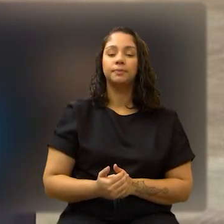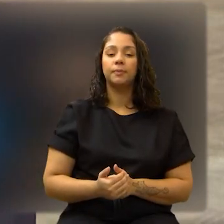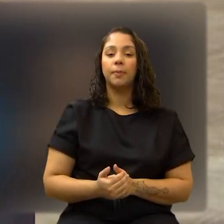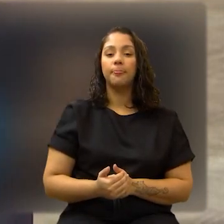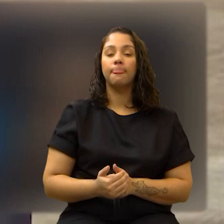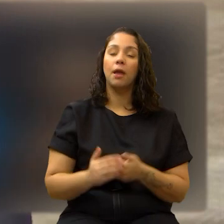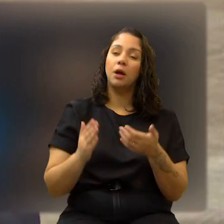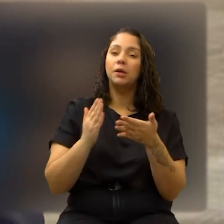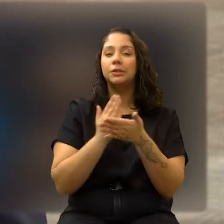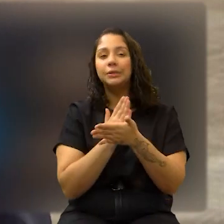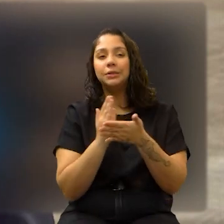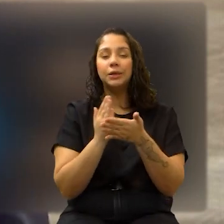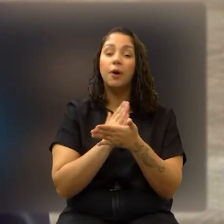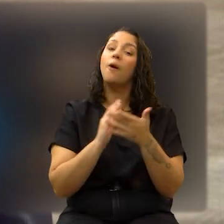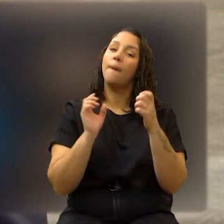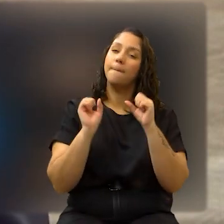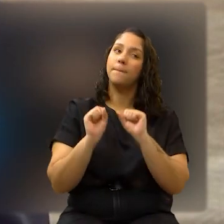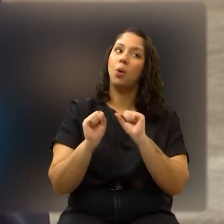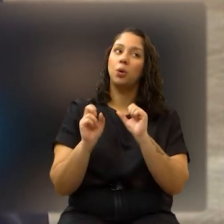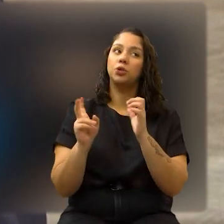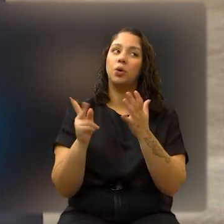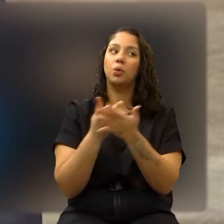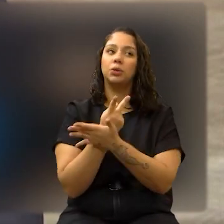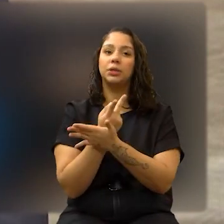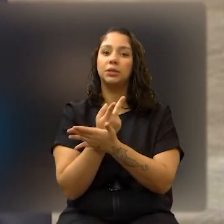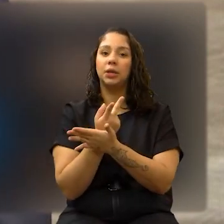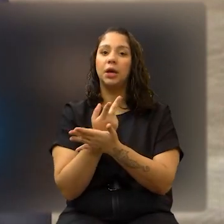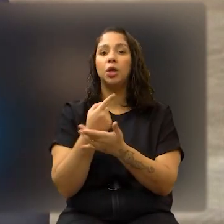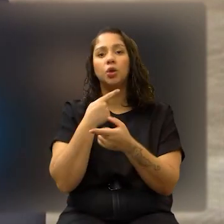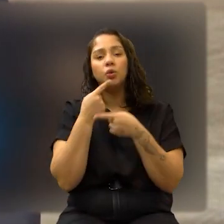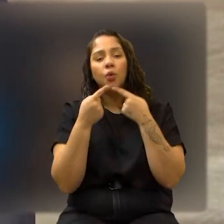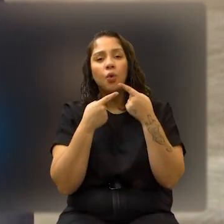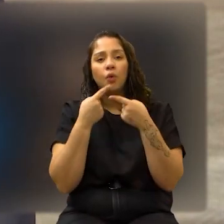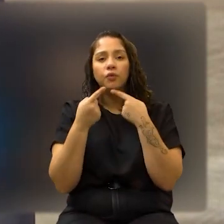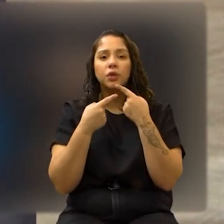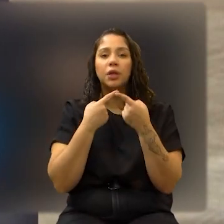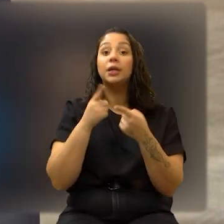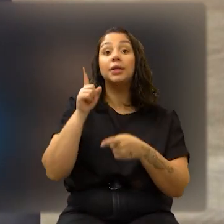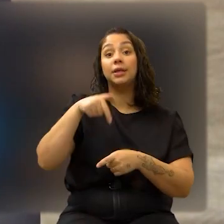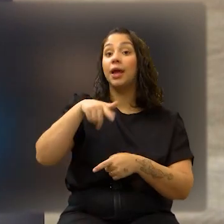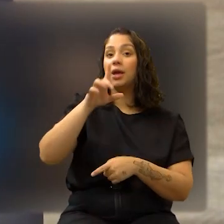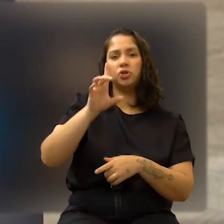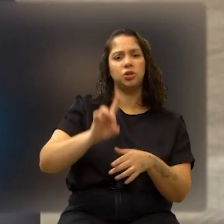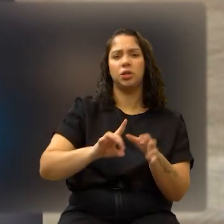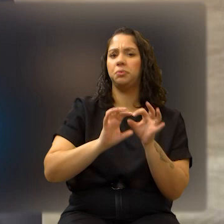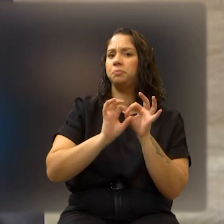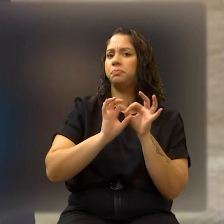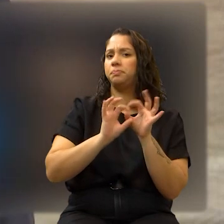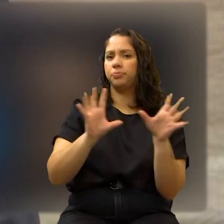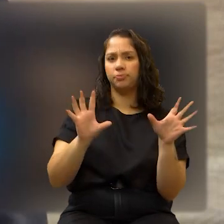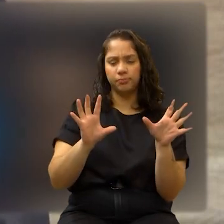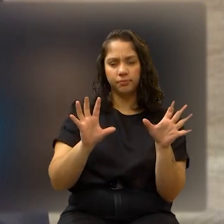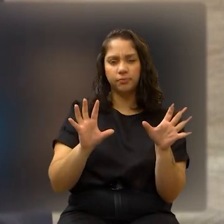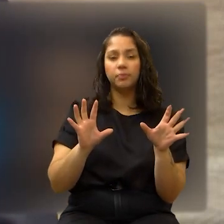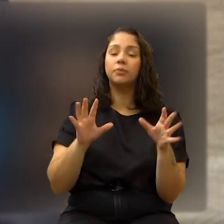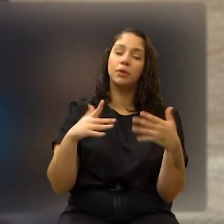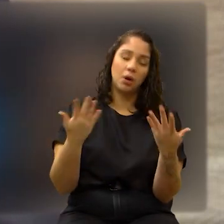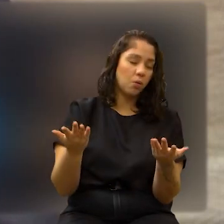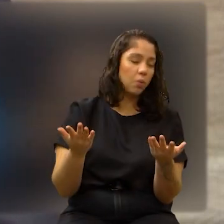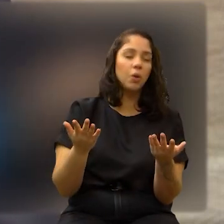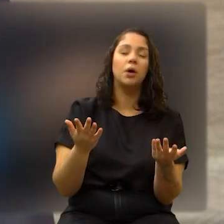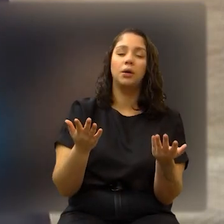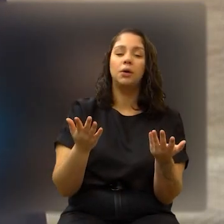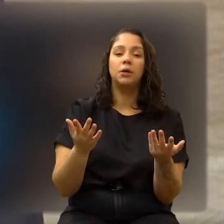contrário, com algumas exceções que pode até acontecer, alguma dúvida, né? Porque o direito é muito holístico,